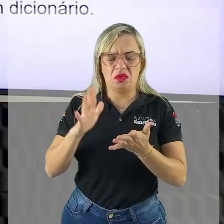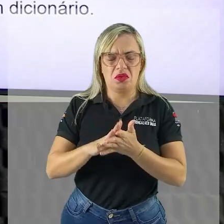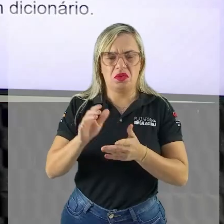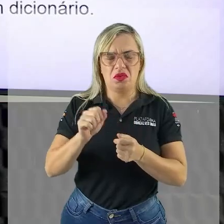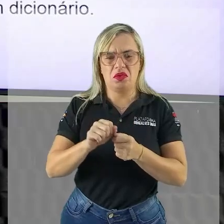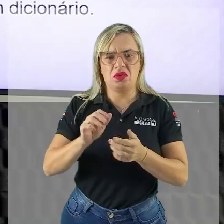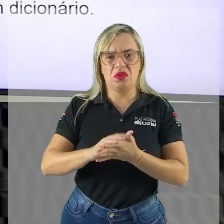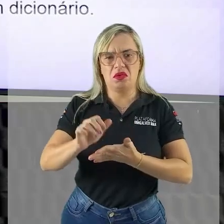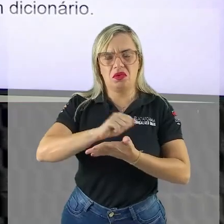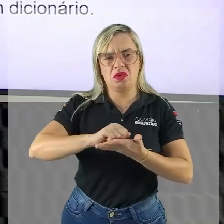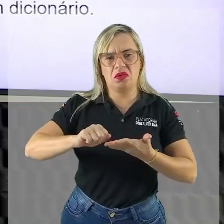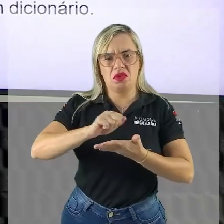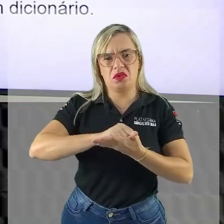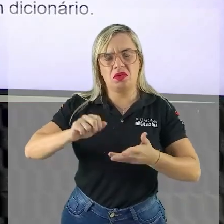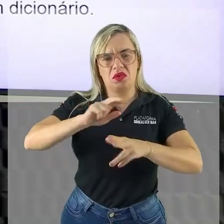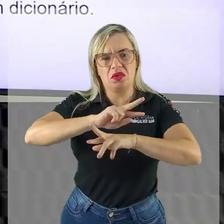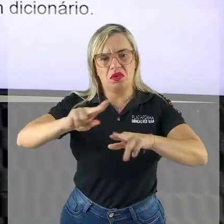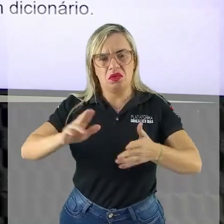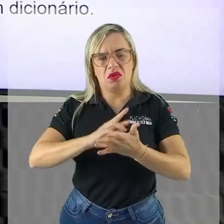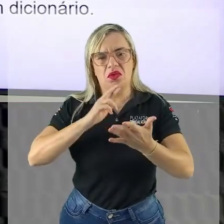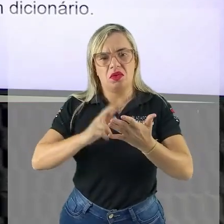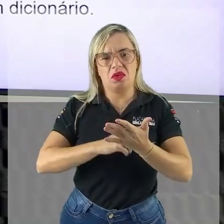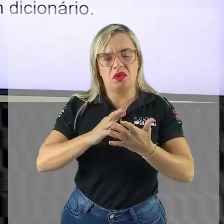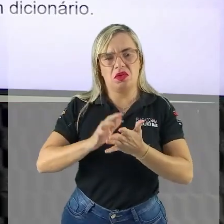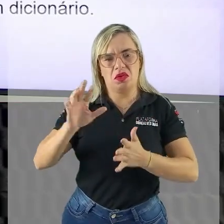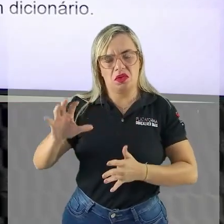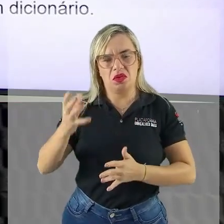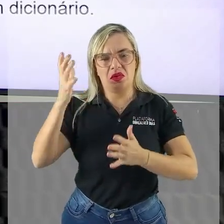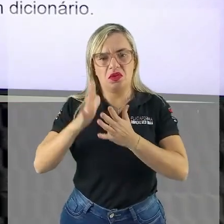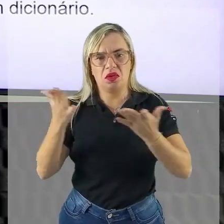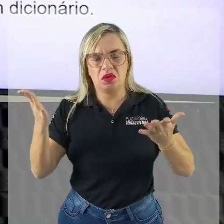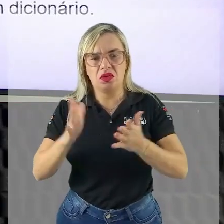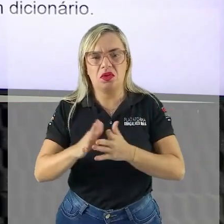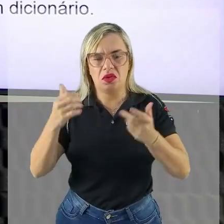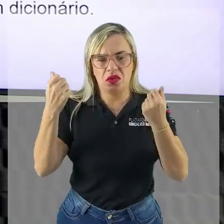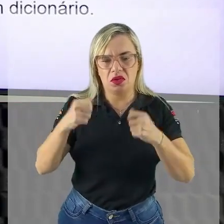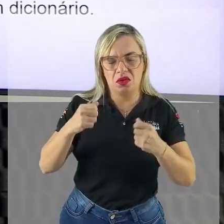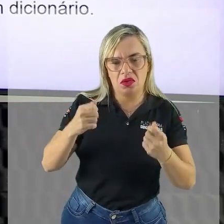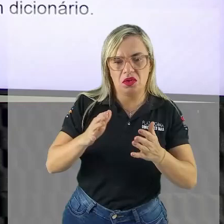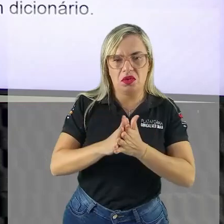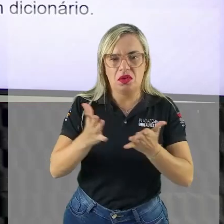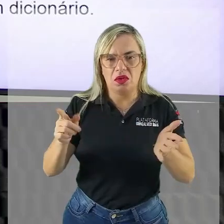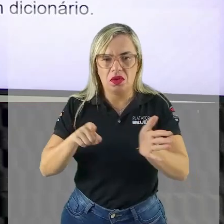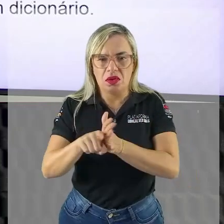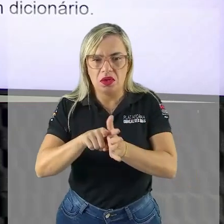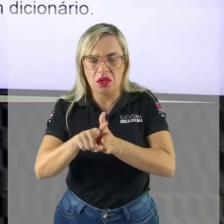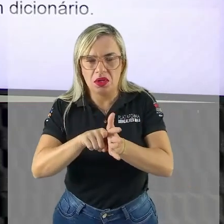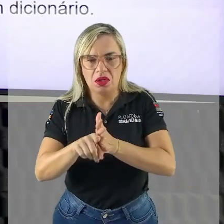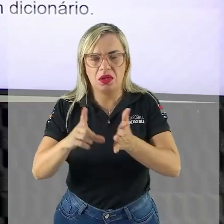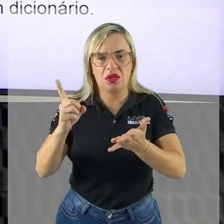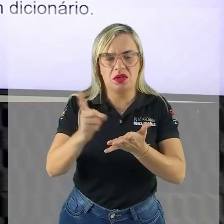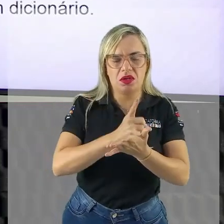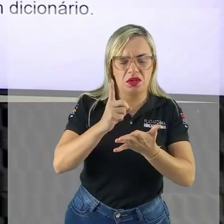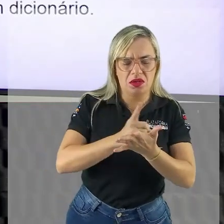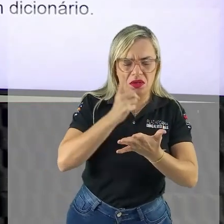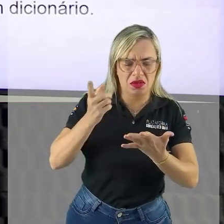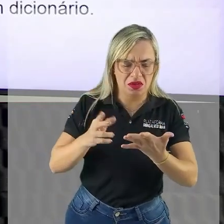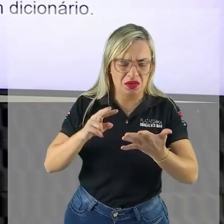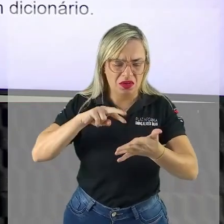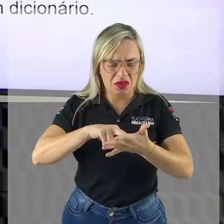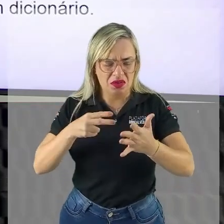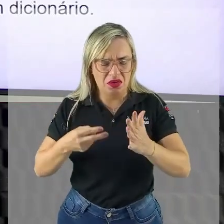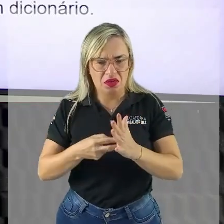corrijo várias redações por semana. Isso acontece comigo. Às vezes eu preciso ir consultar o dicionário. Rapaz, o que significa isso